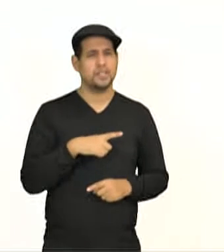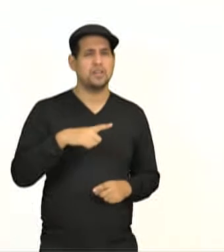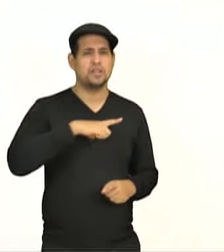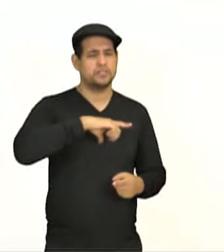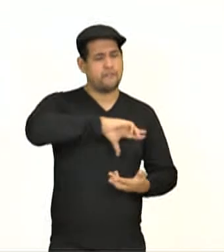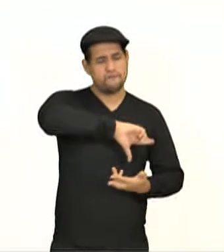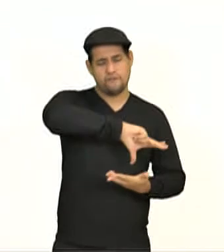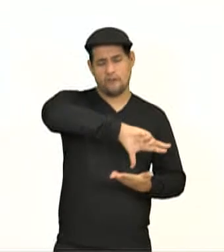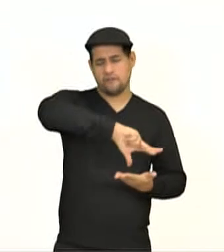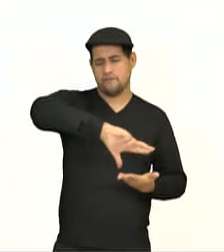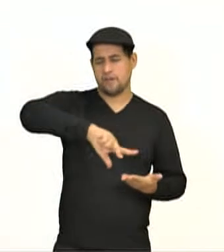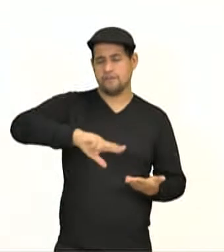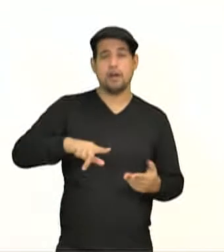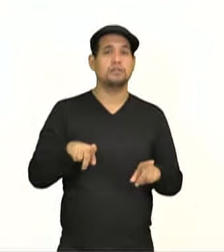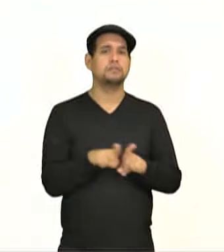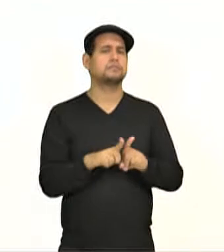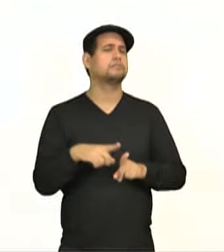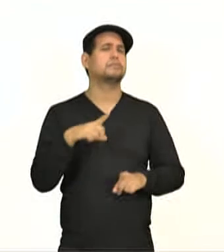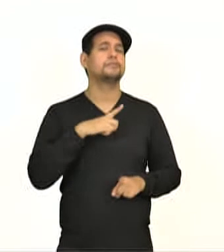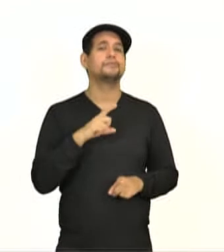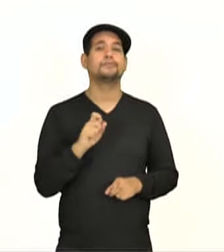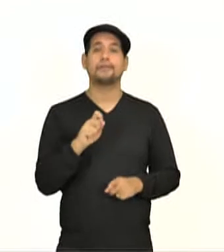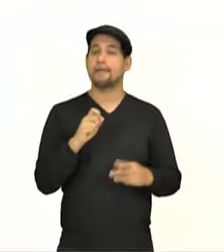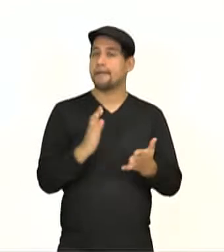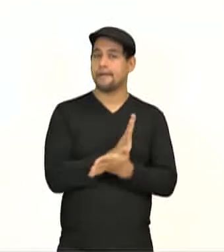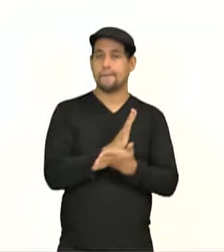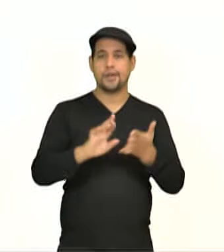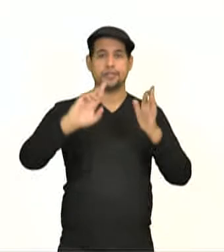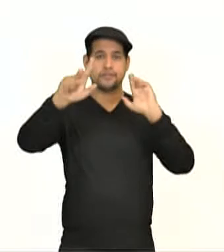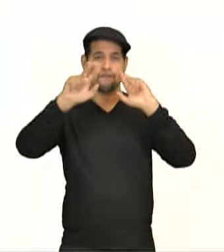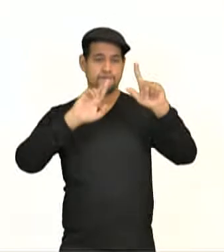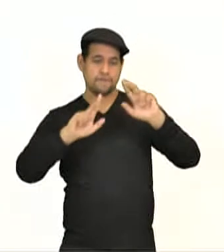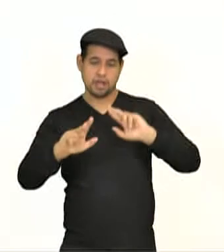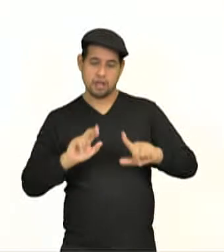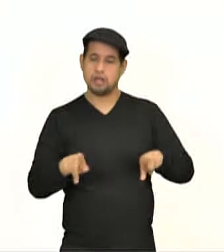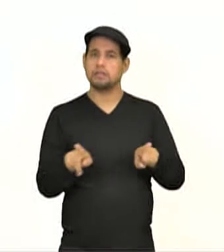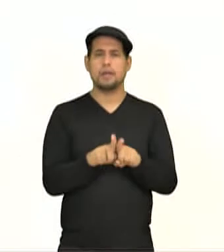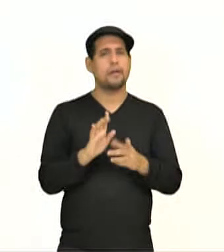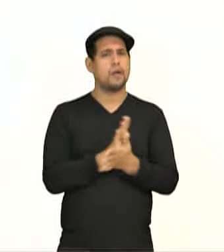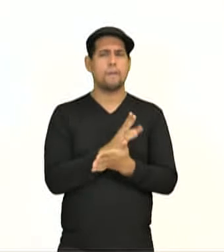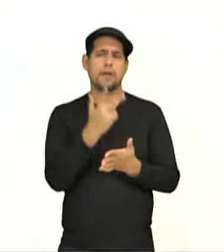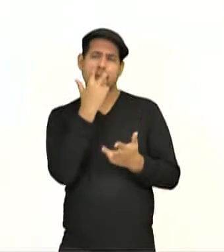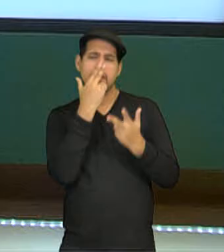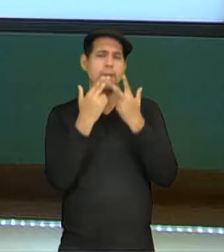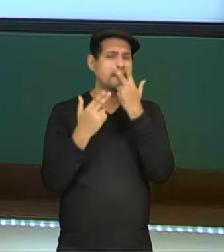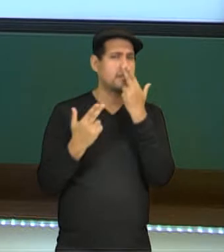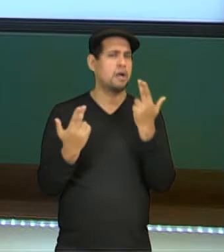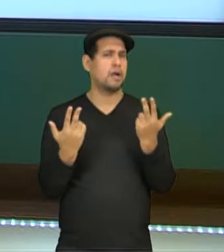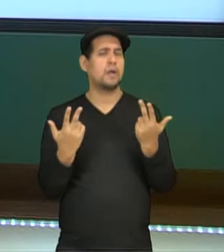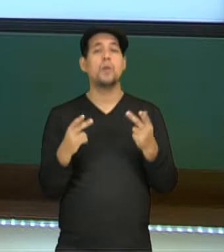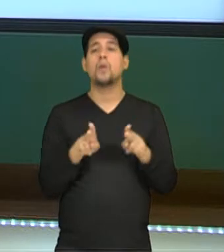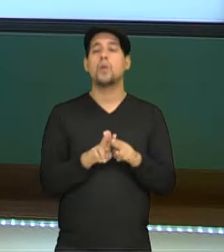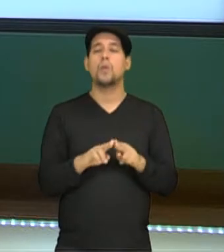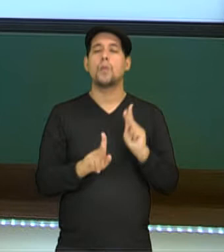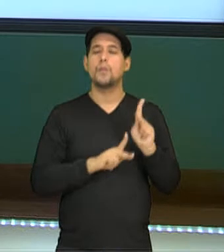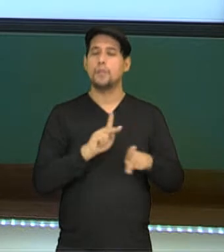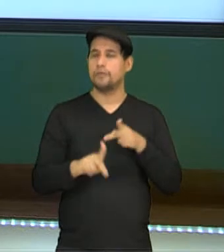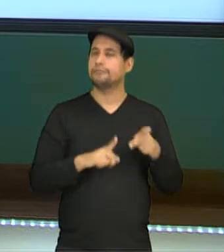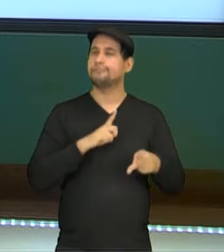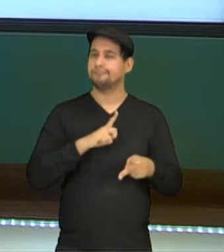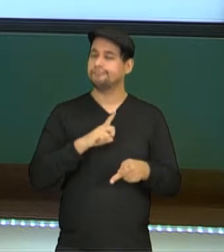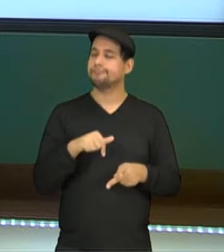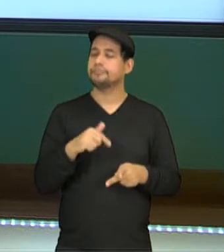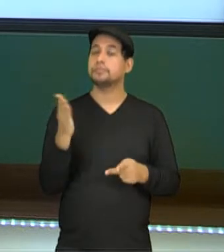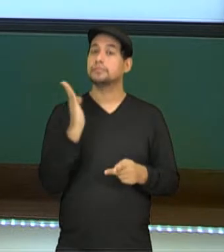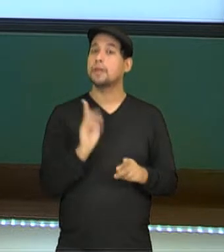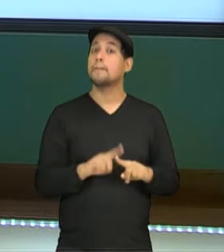várias etnias e havia, portanto, algumas diferenças e algumas semelhanças entre esses povos indígenas que habitavam